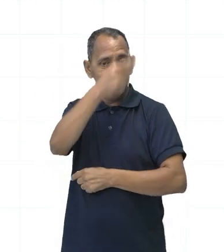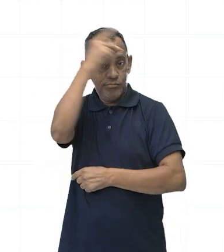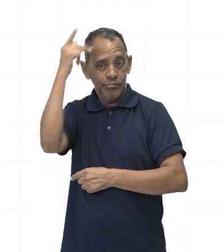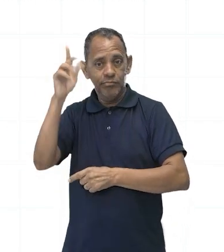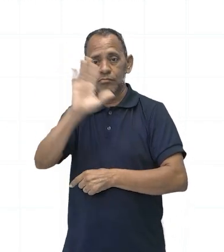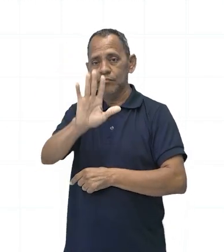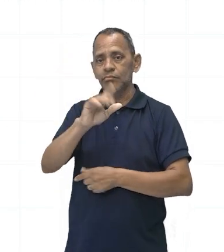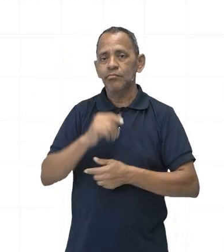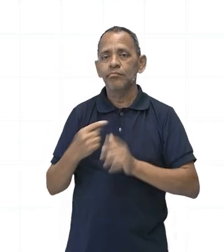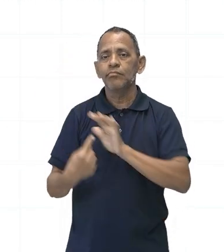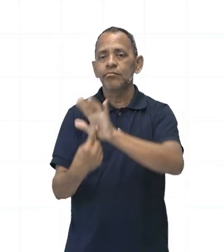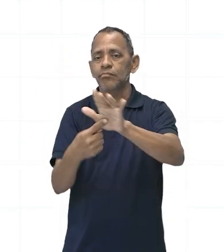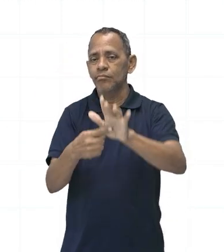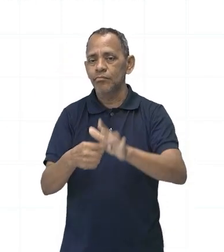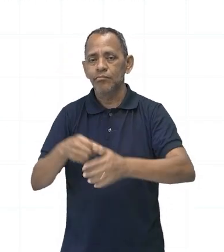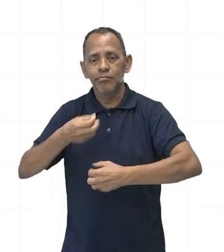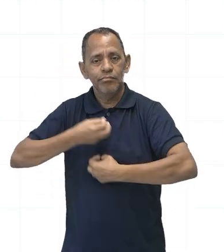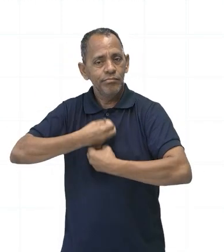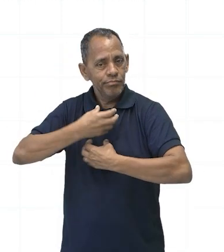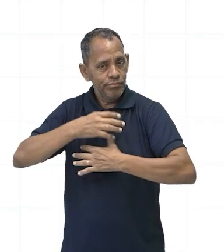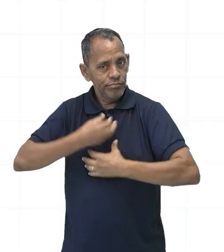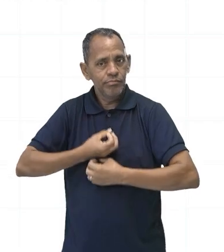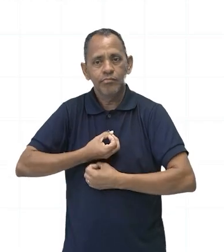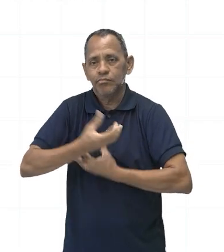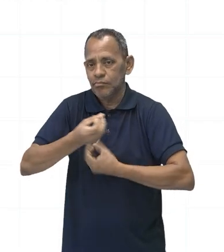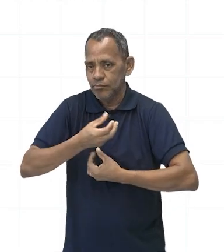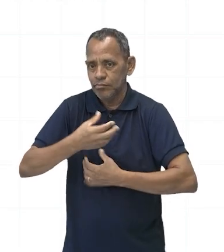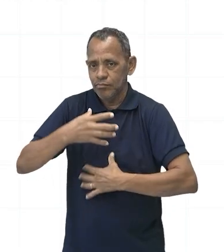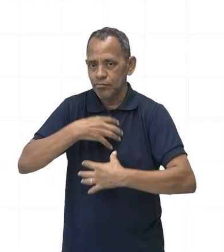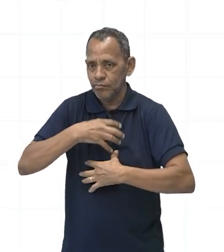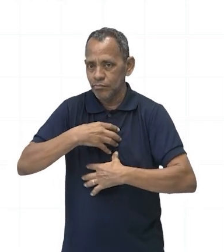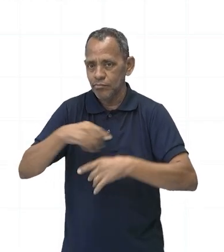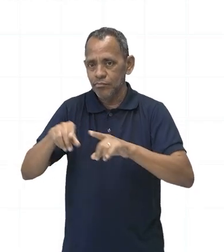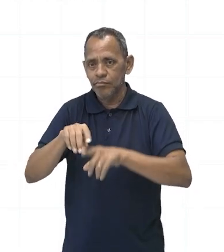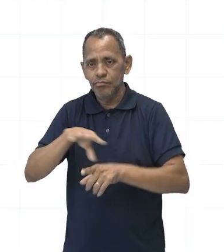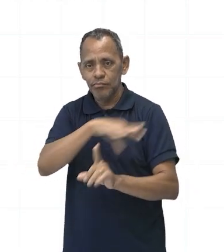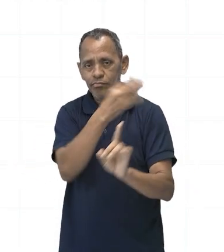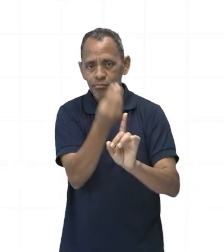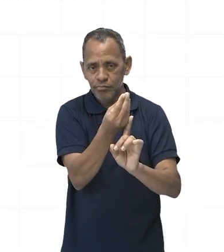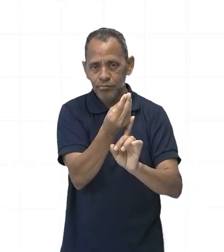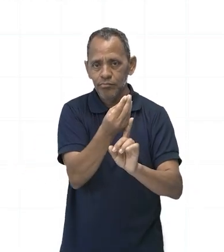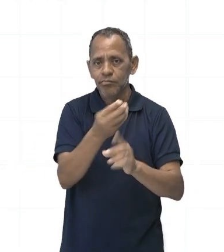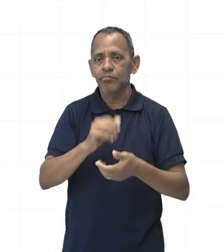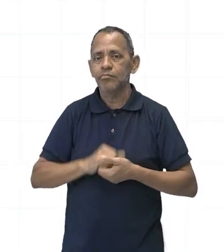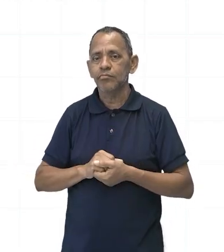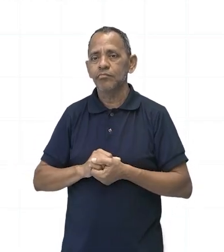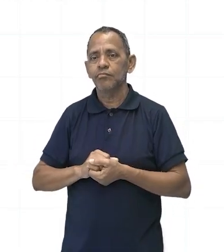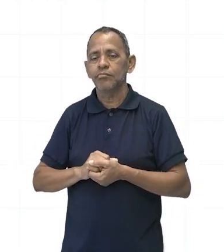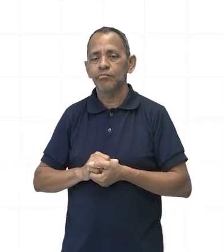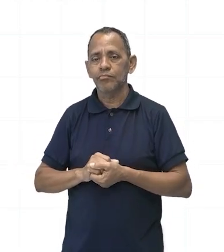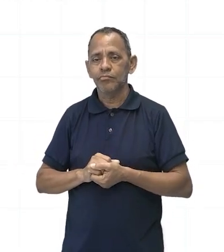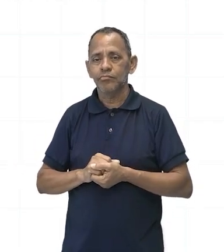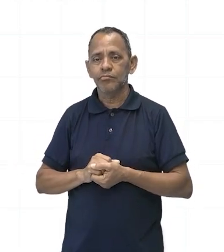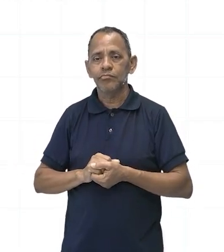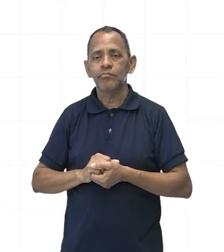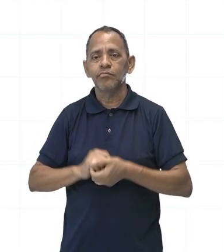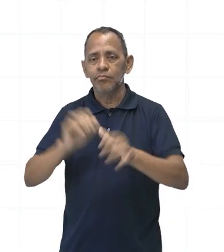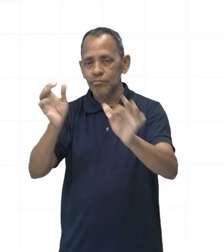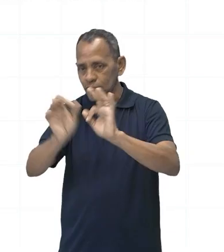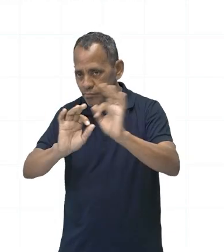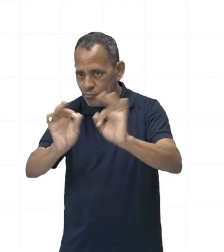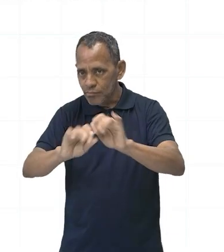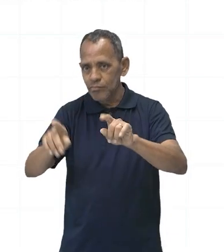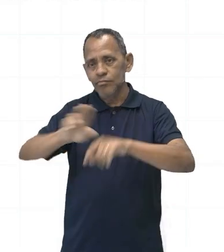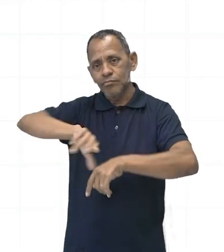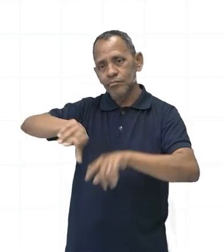mas apresentavam as emoções do artista de maneira abstrata e desconstruída, sem estarem subordinadas